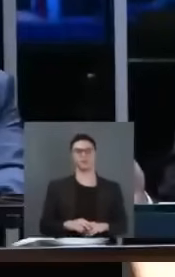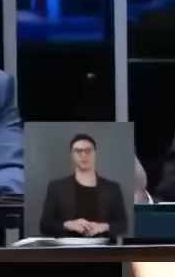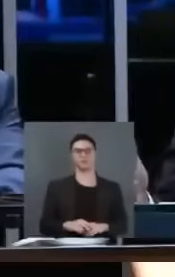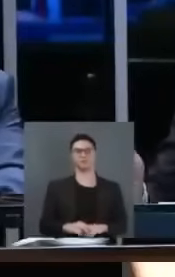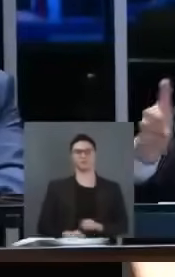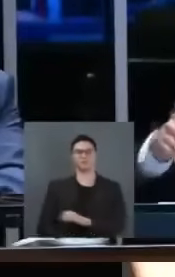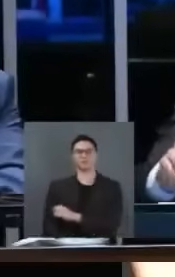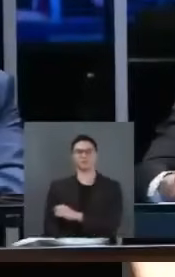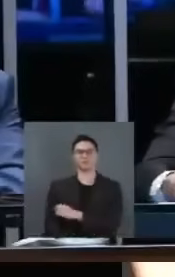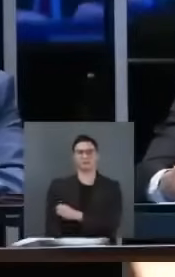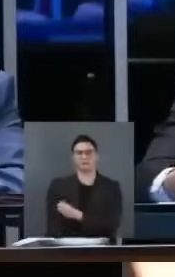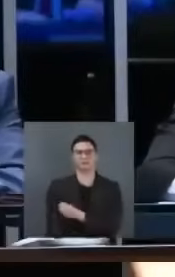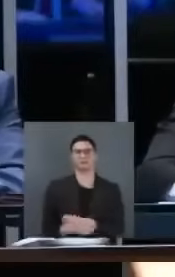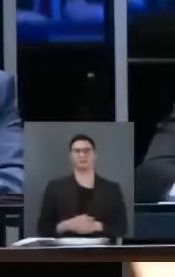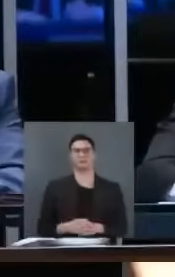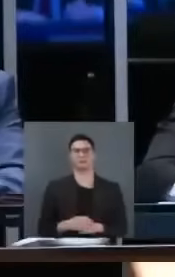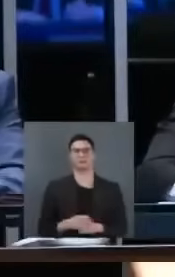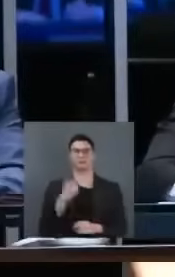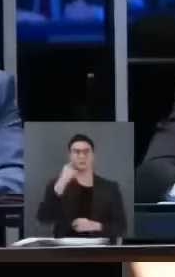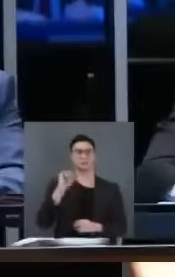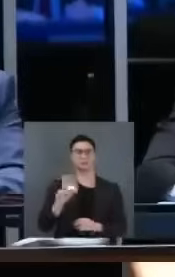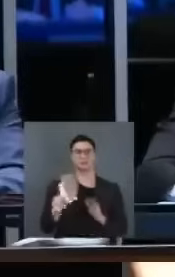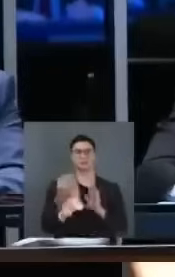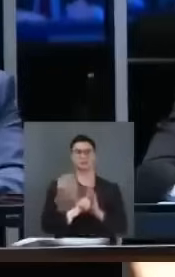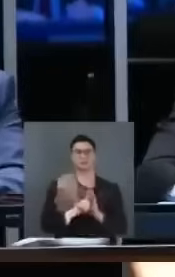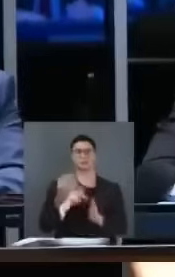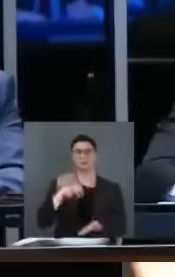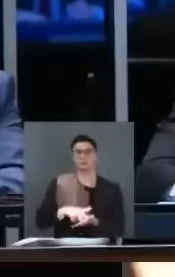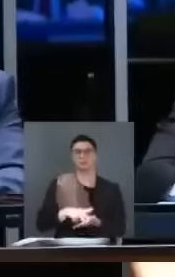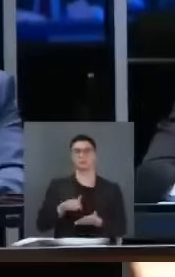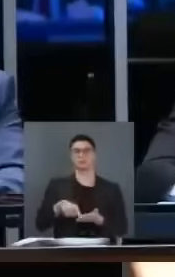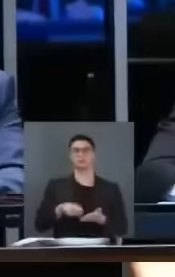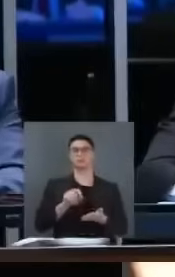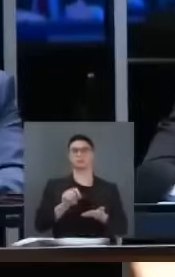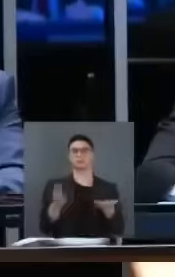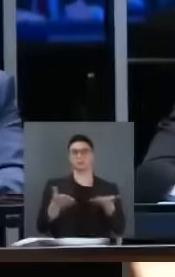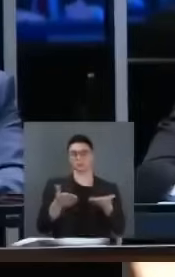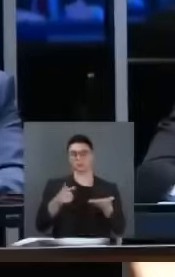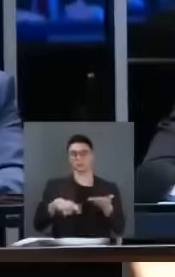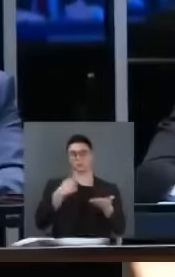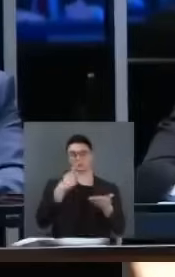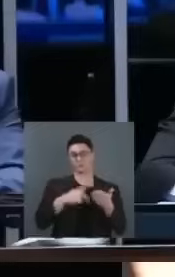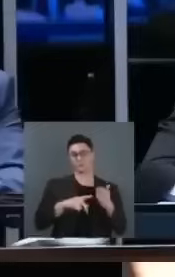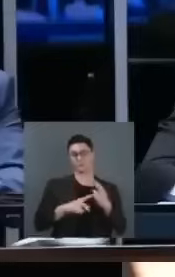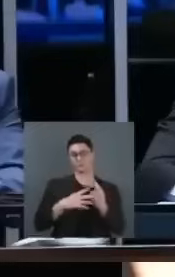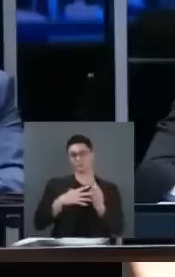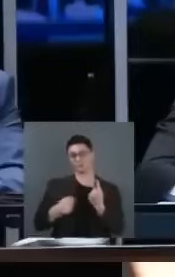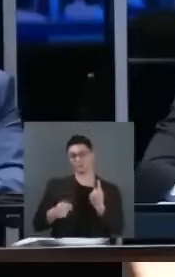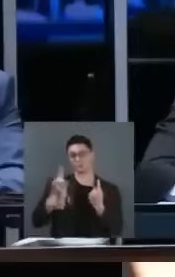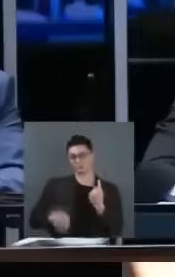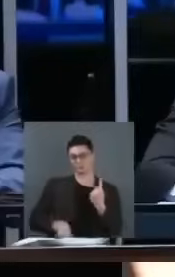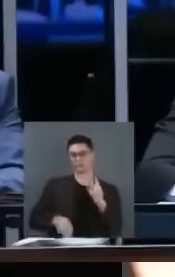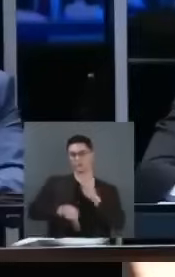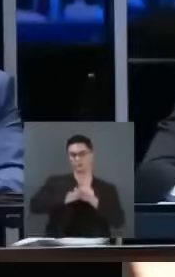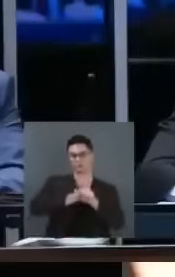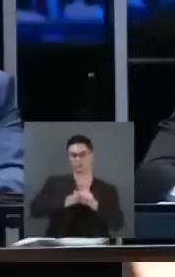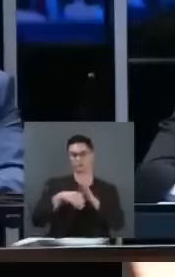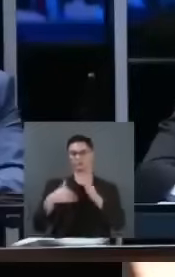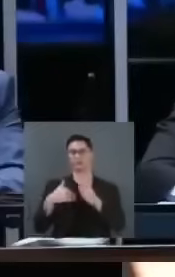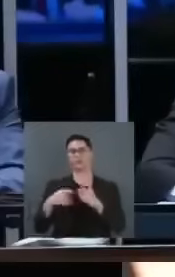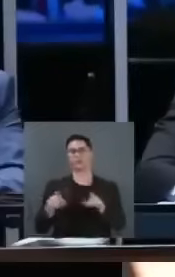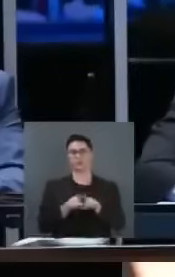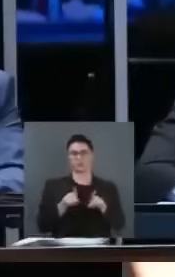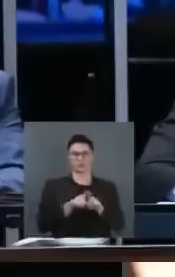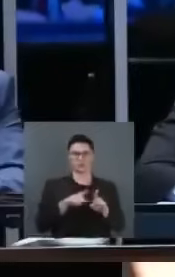instante, reconhecendo que a legislação penal brasileira define o aborto como crime, tanto o aborto provocado com o